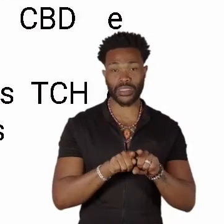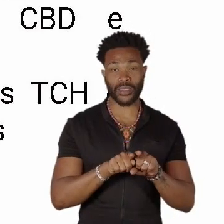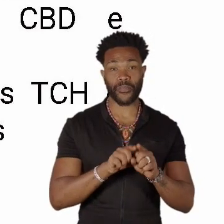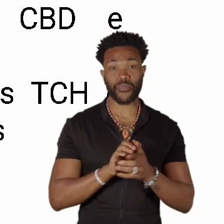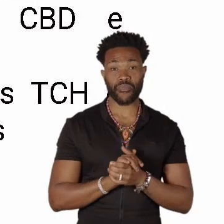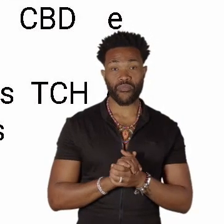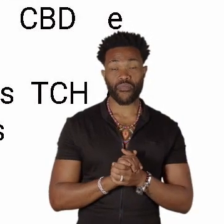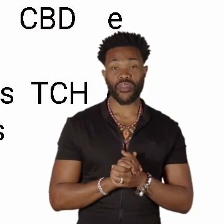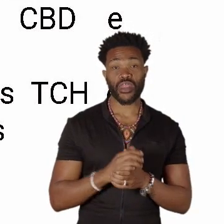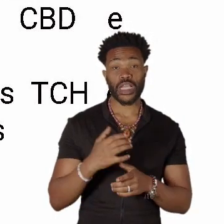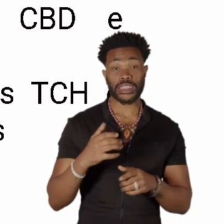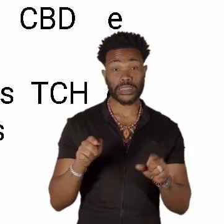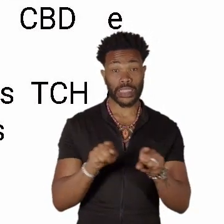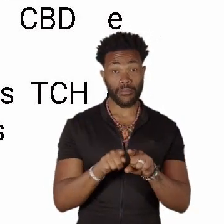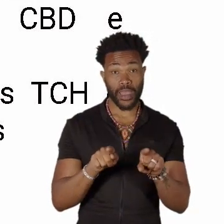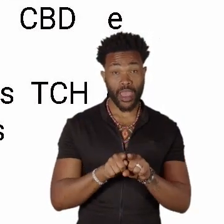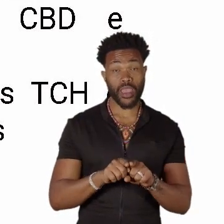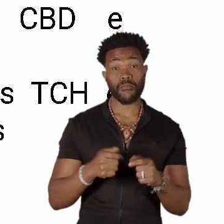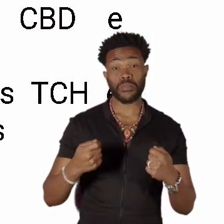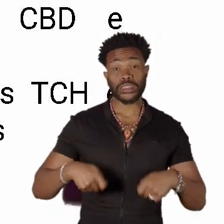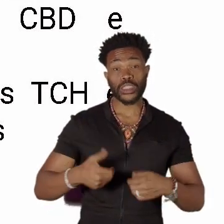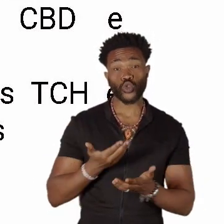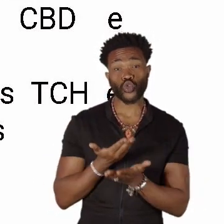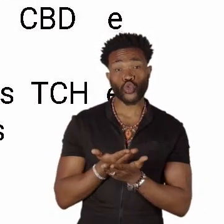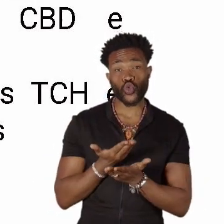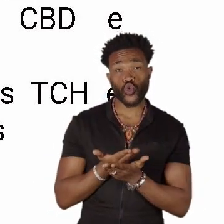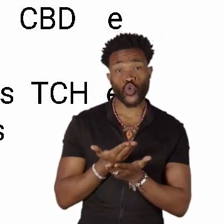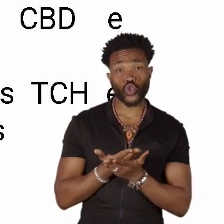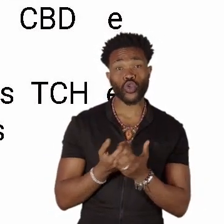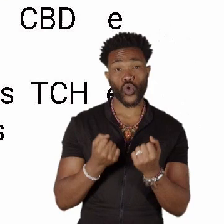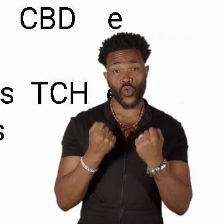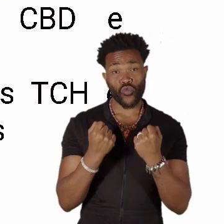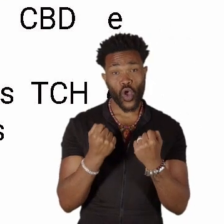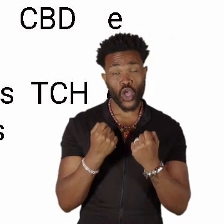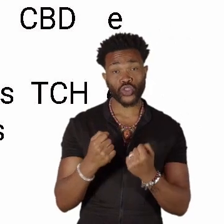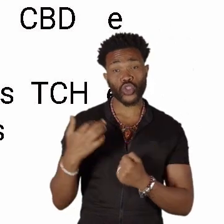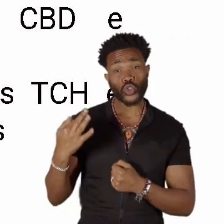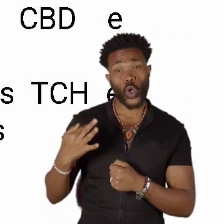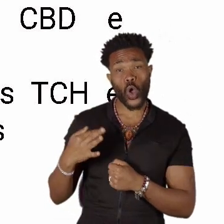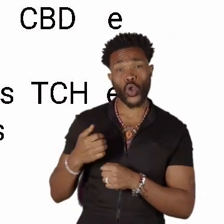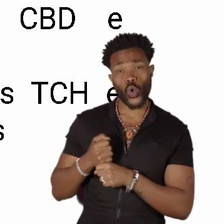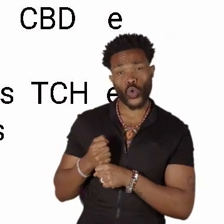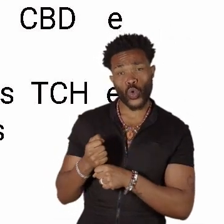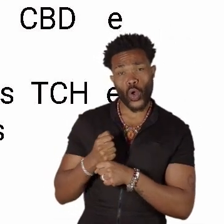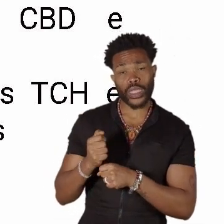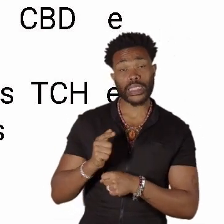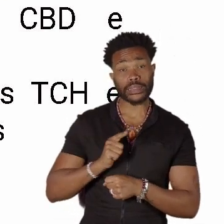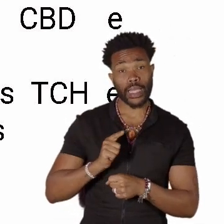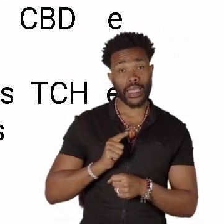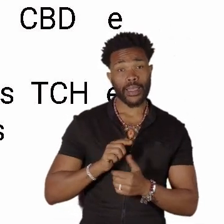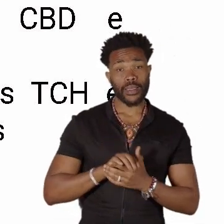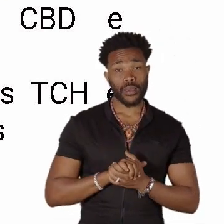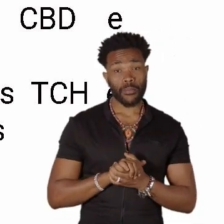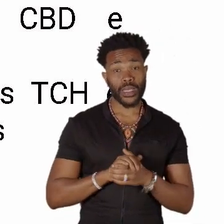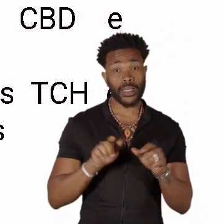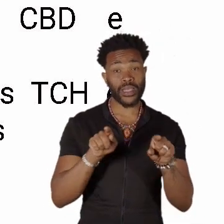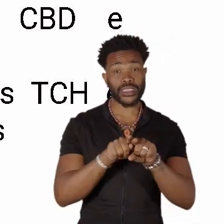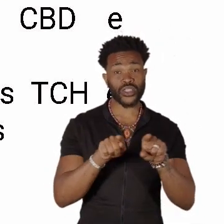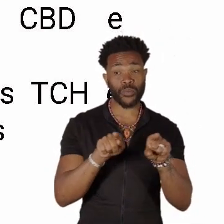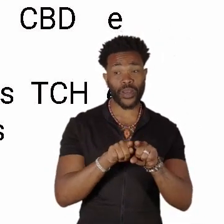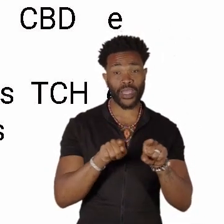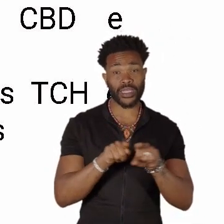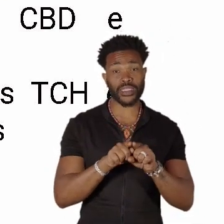de alguma forma, também precisa de estudos mais consistentes. Dor crônica, a gente, de fato, tem uma melhora.